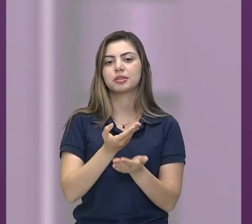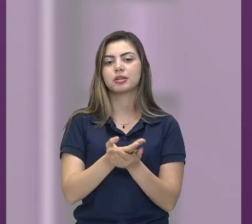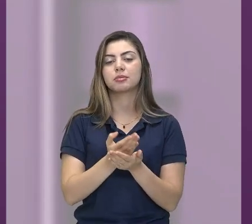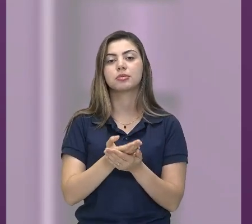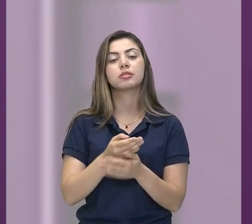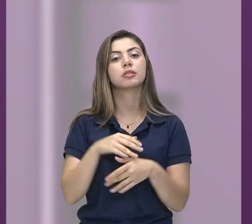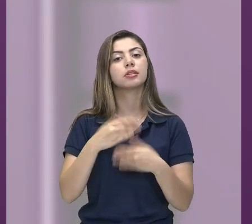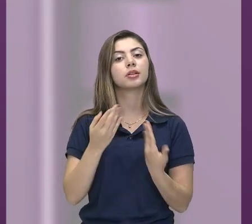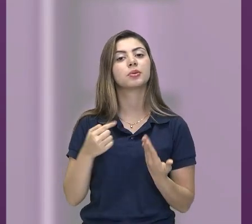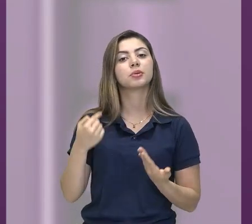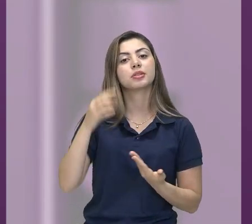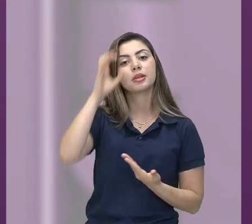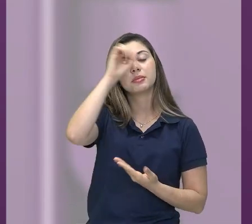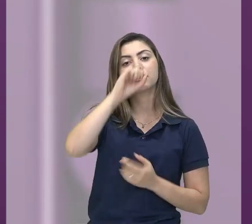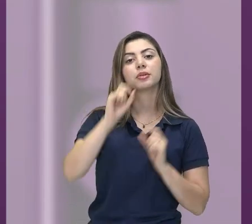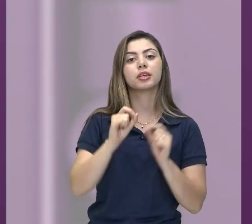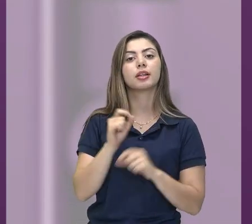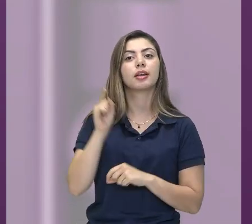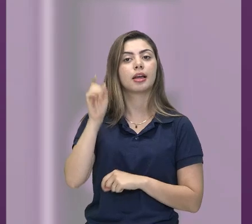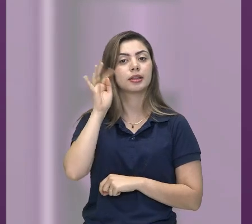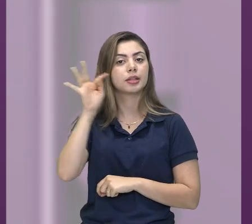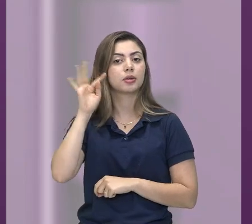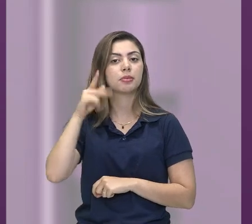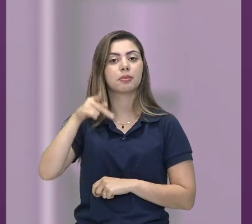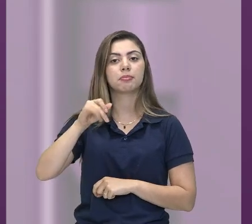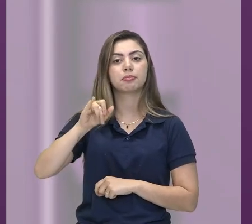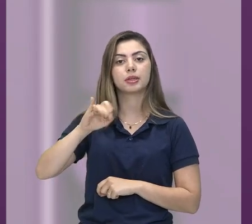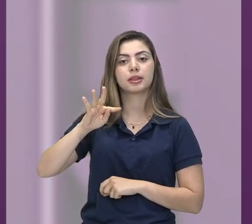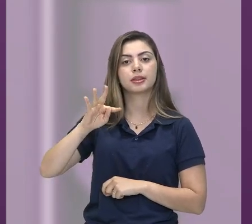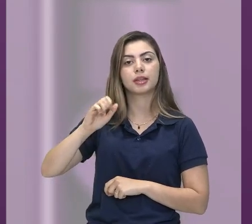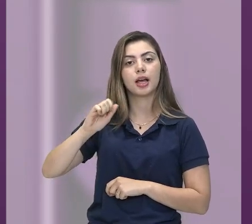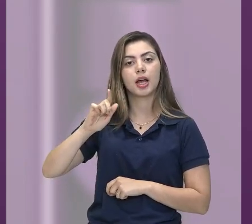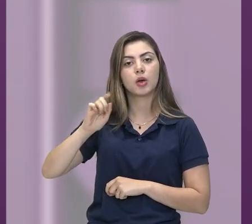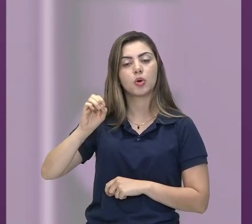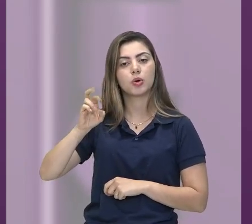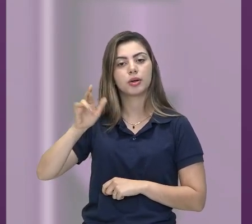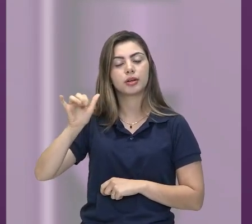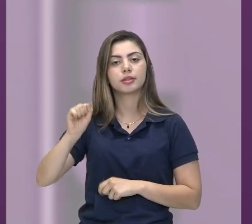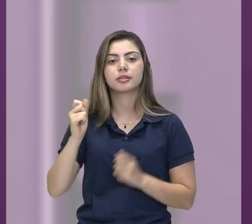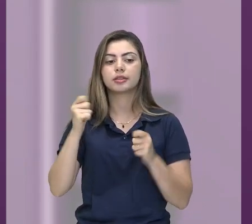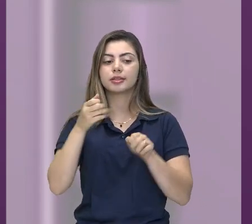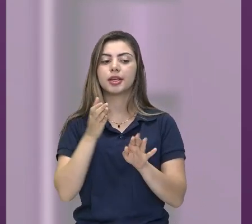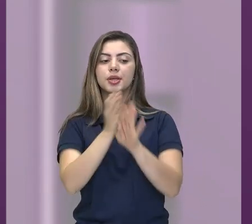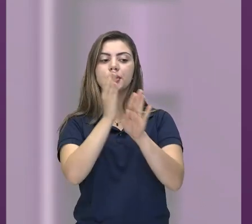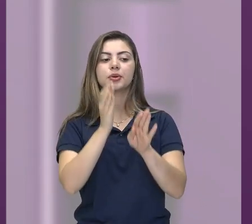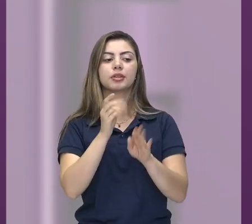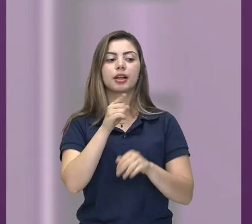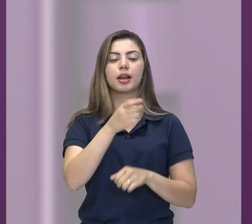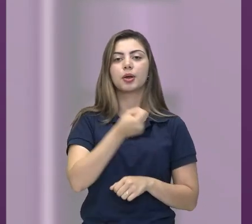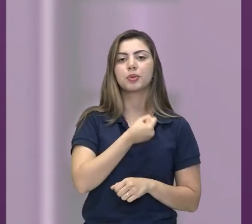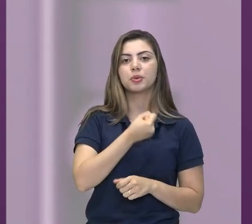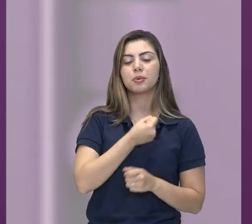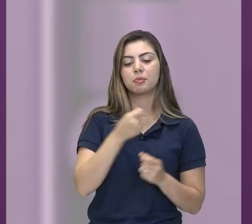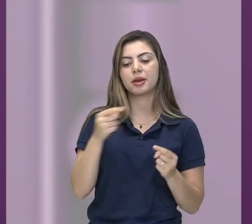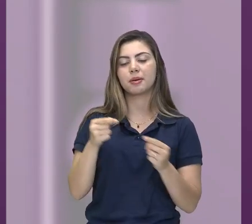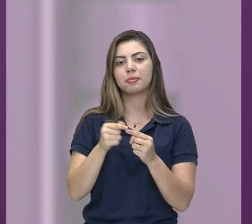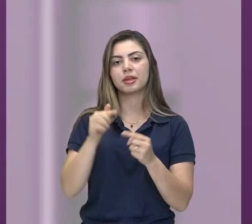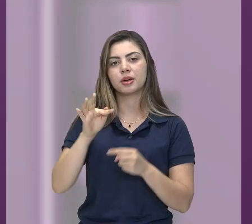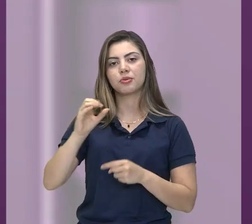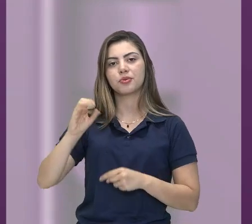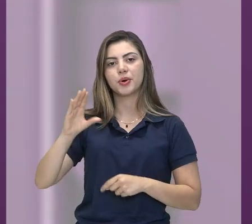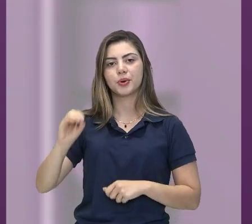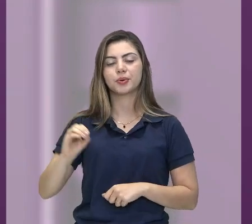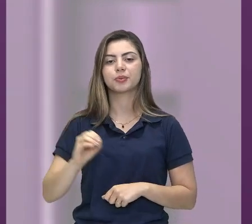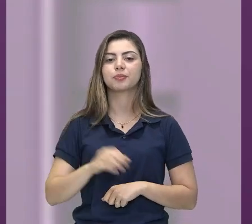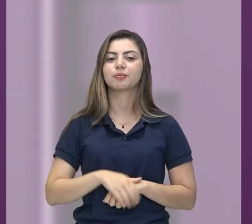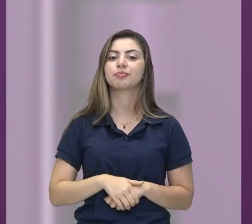gente conseguiu aplicar o teorema de Pitágoras, né? E conseguiu encontrar elementos que determinam o foco. Então nesse caso